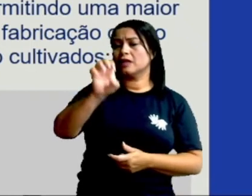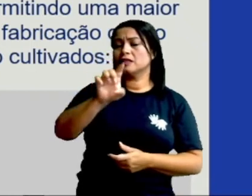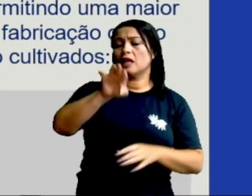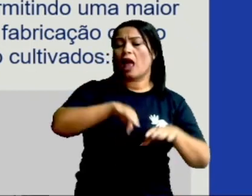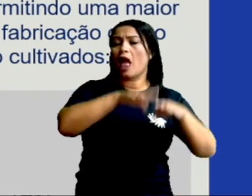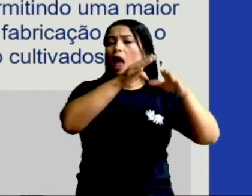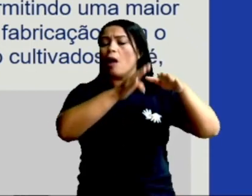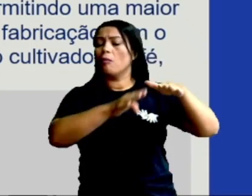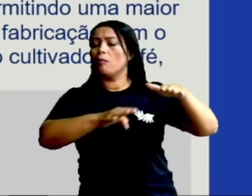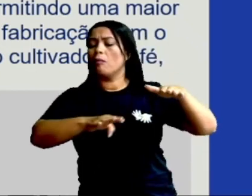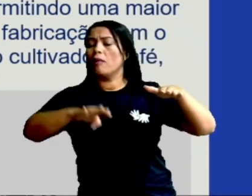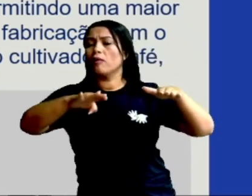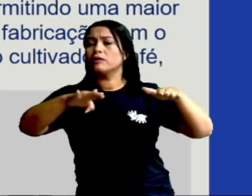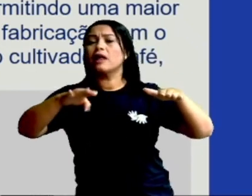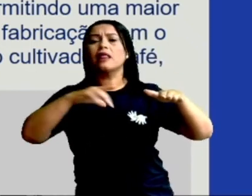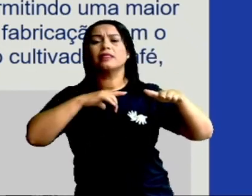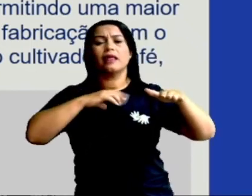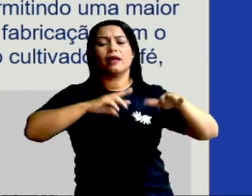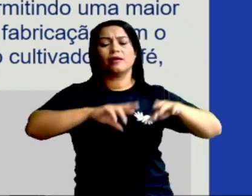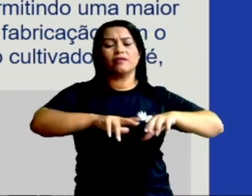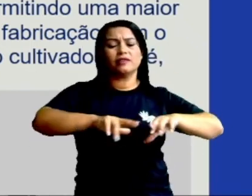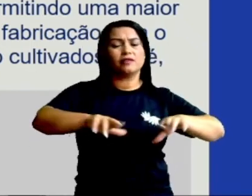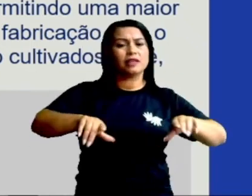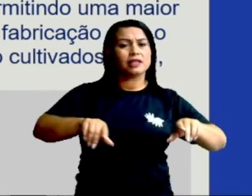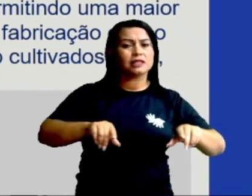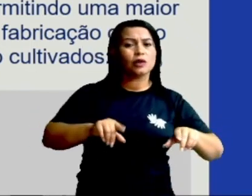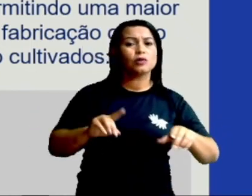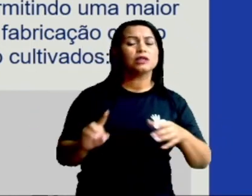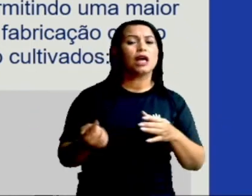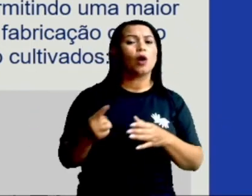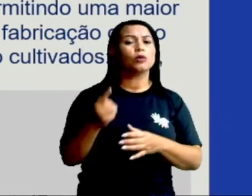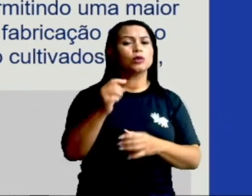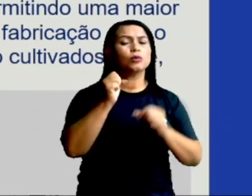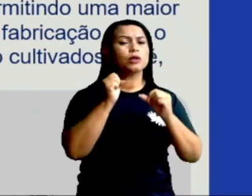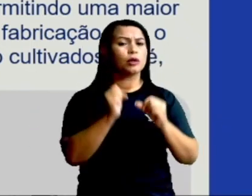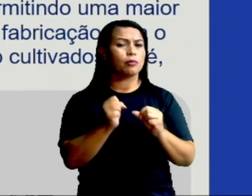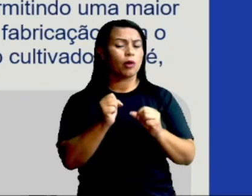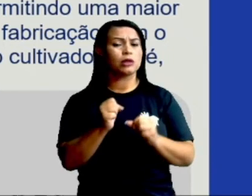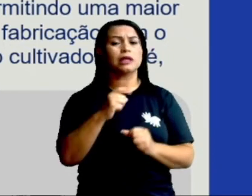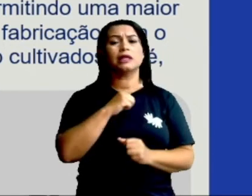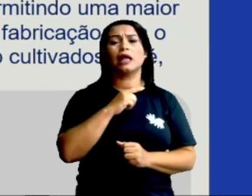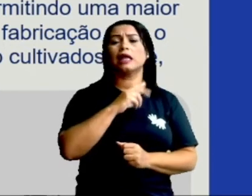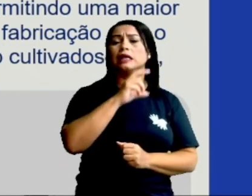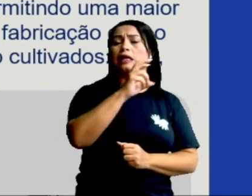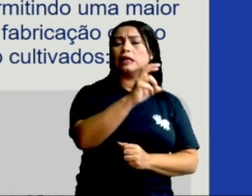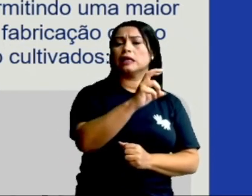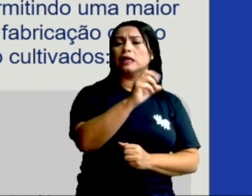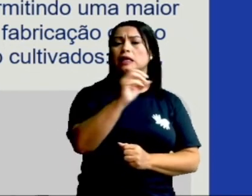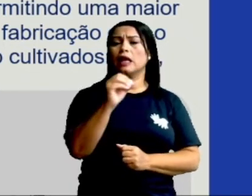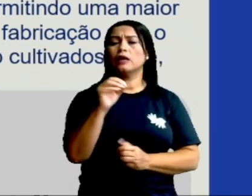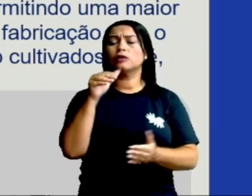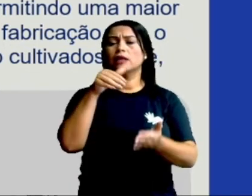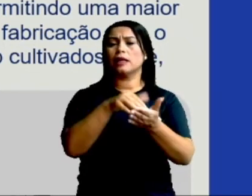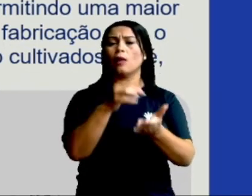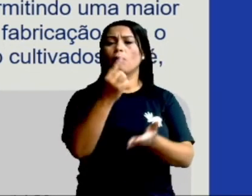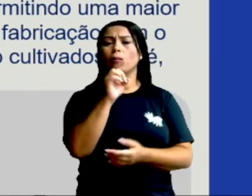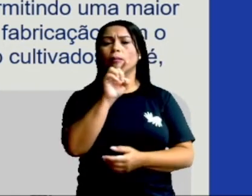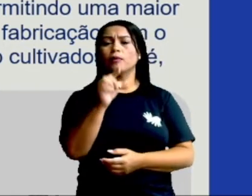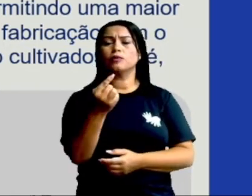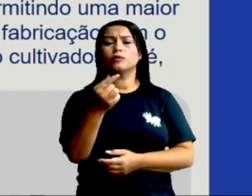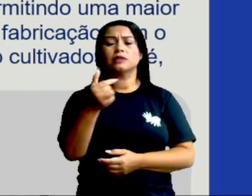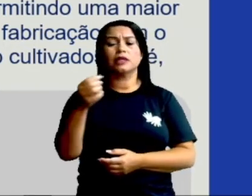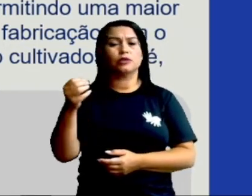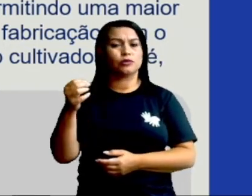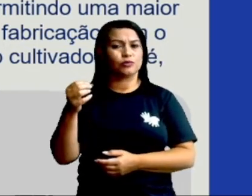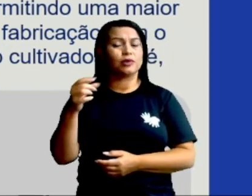acidentado tá com uma grande variação de altitude e pode variar de 500 a 1200 metros no entanto